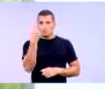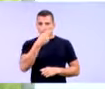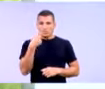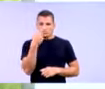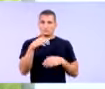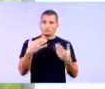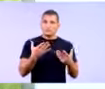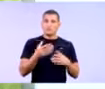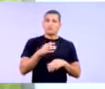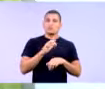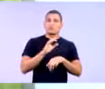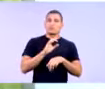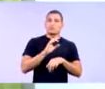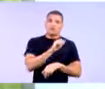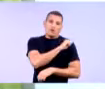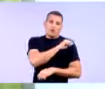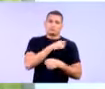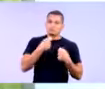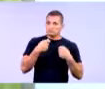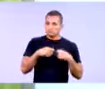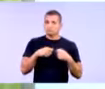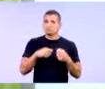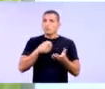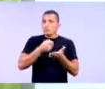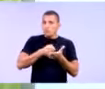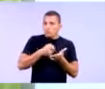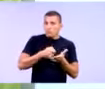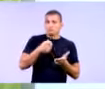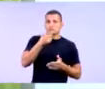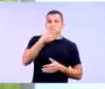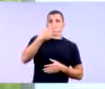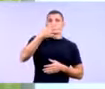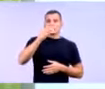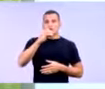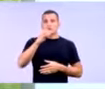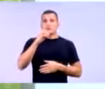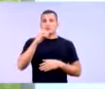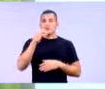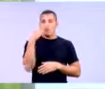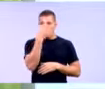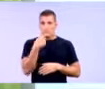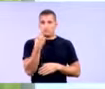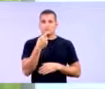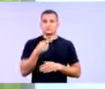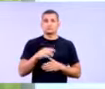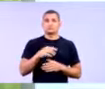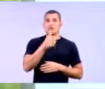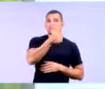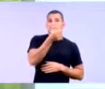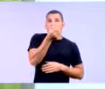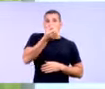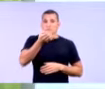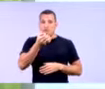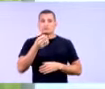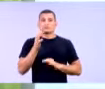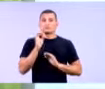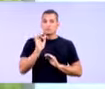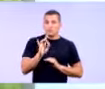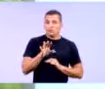que cumprir aí as 240 horas. Ele não pode cumprir 160. Ah, mas eu só fiz 160. Se fez só